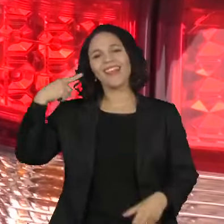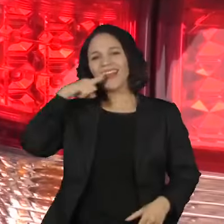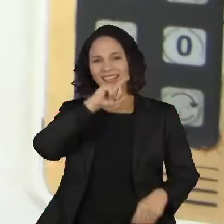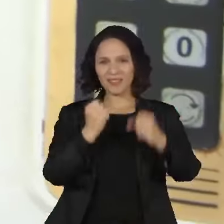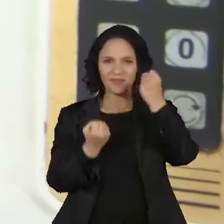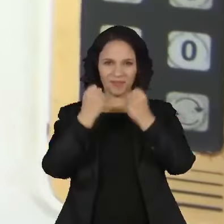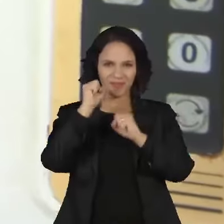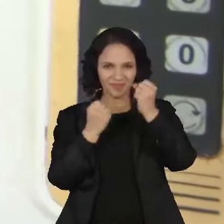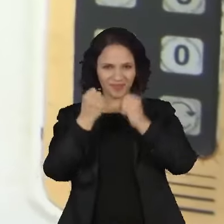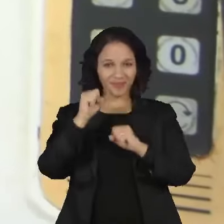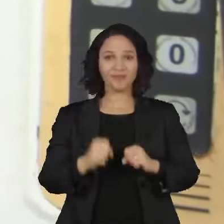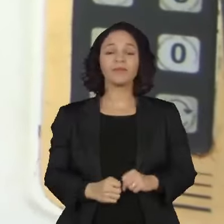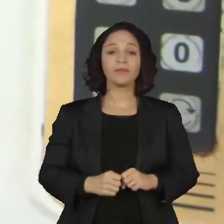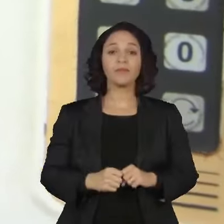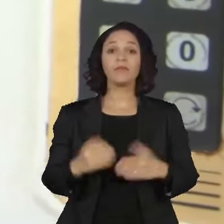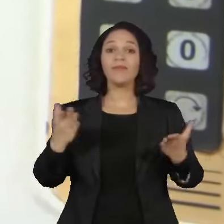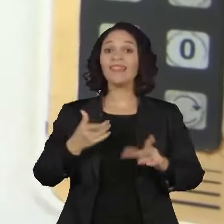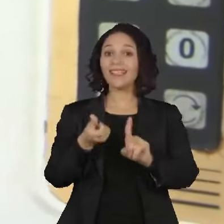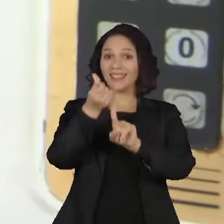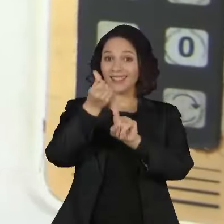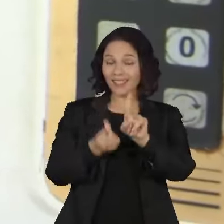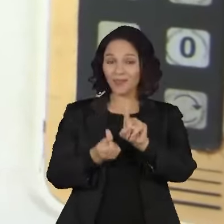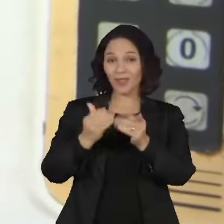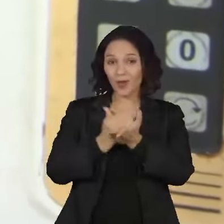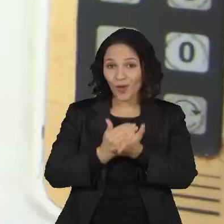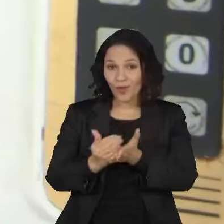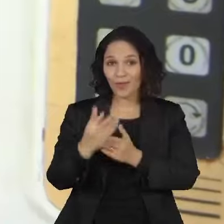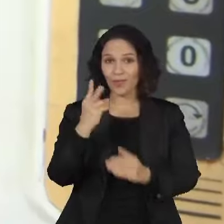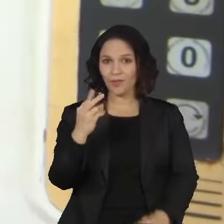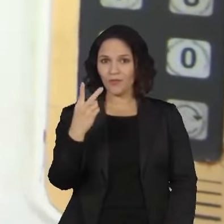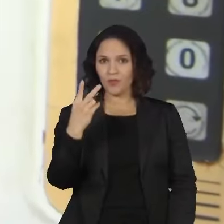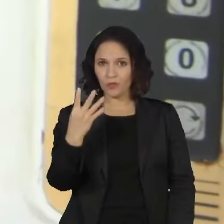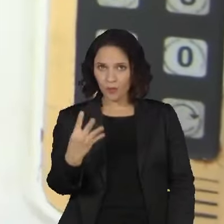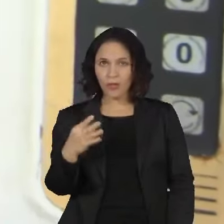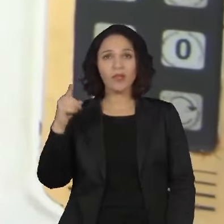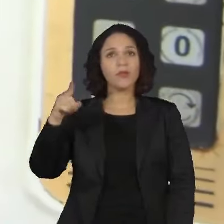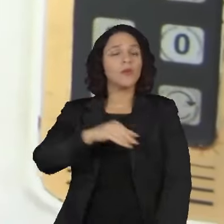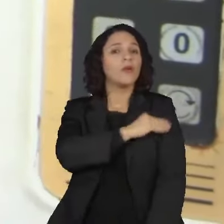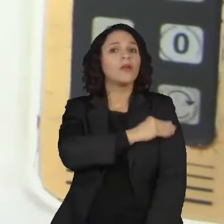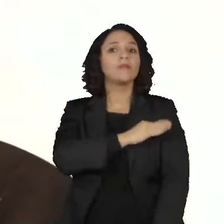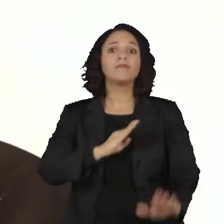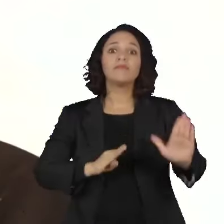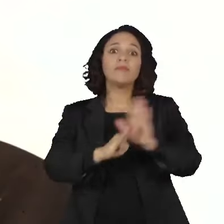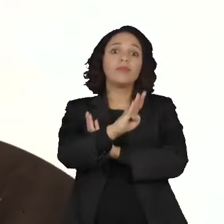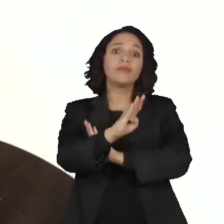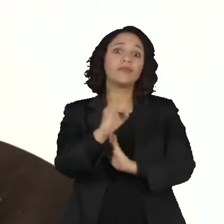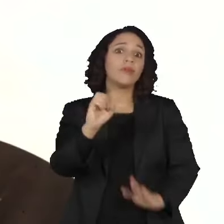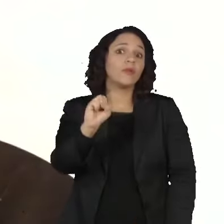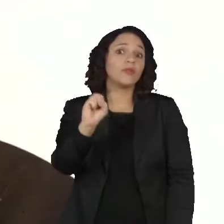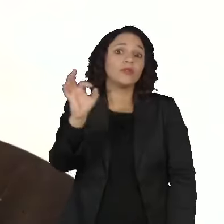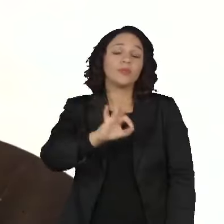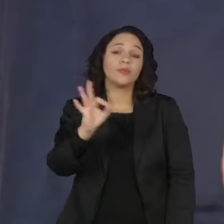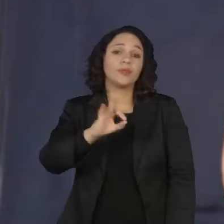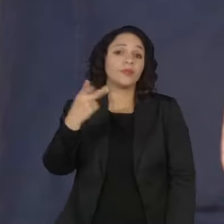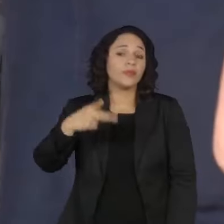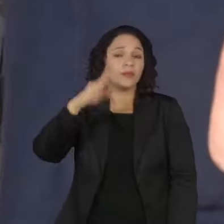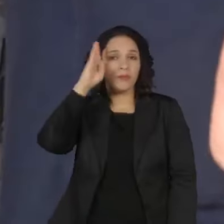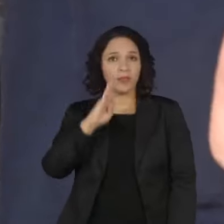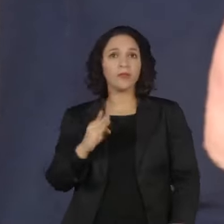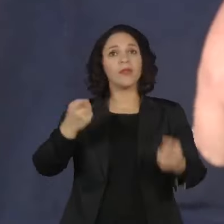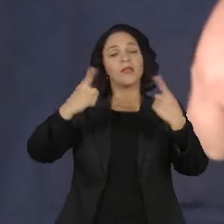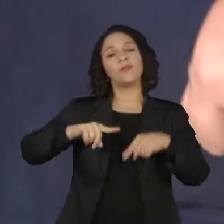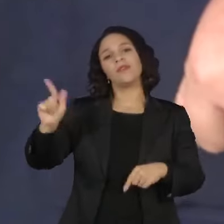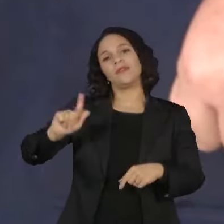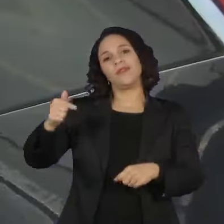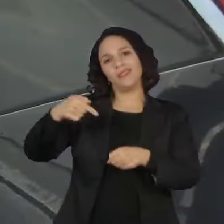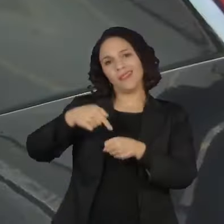a Única. E no primeiro semestre de 2024, o etanol liderou a alta de preços nos postos do país, seguido pela